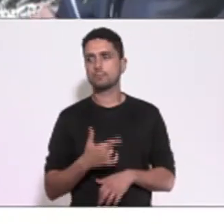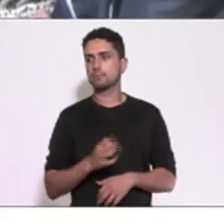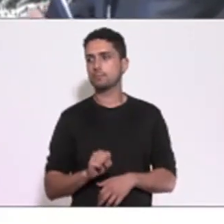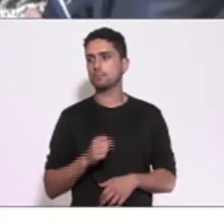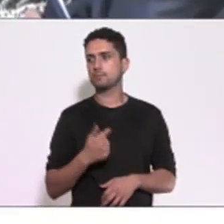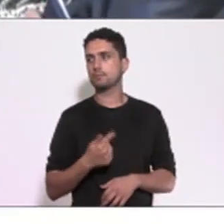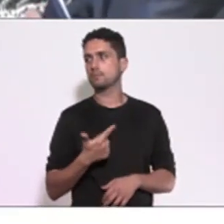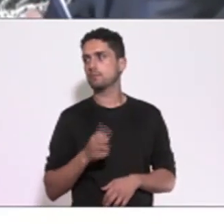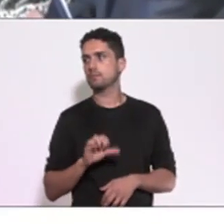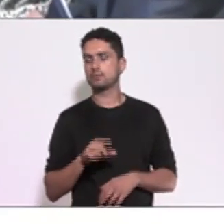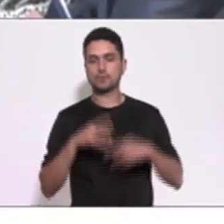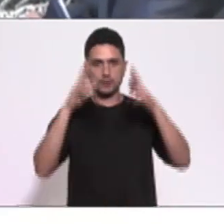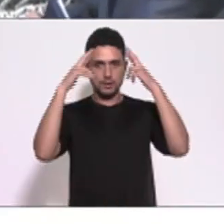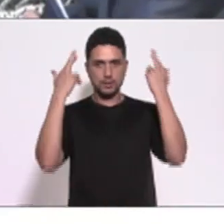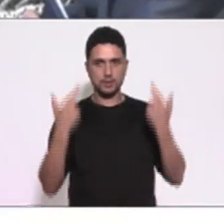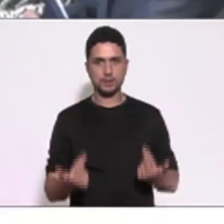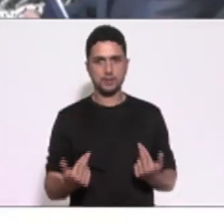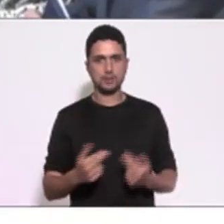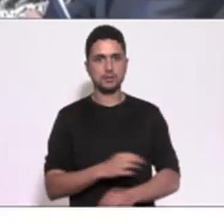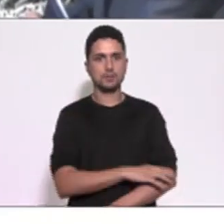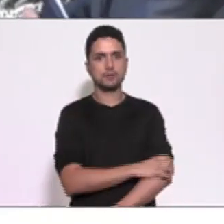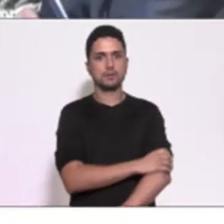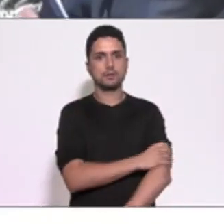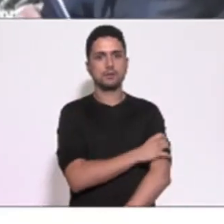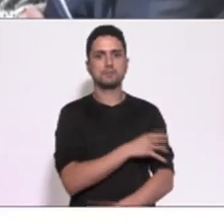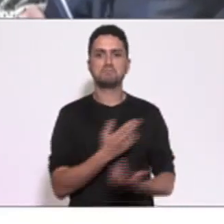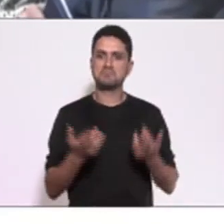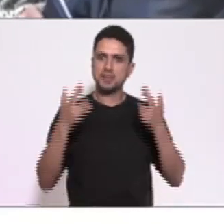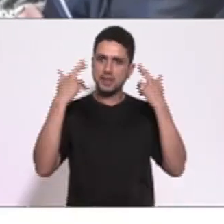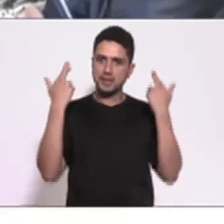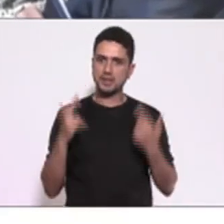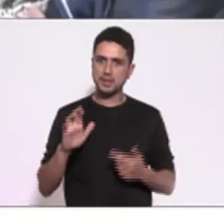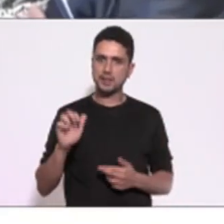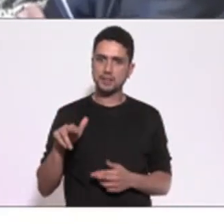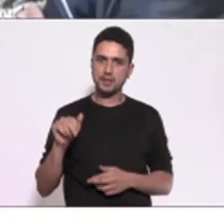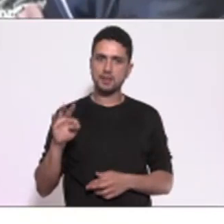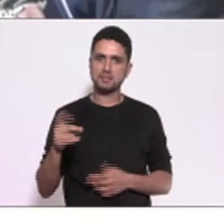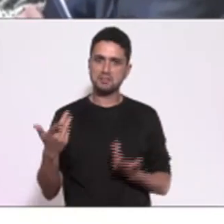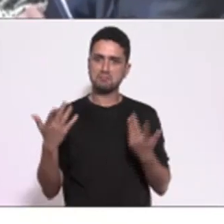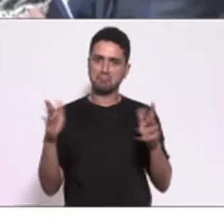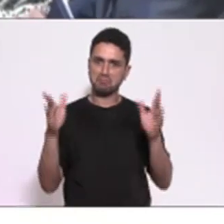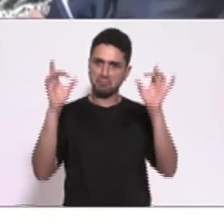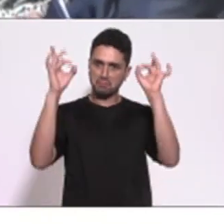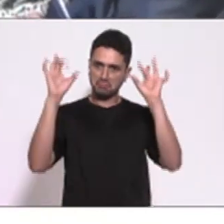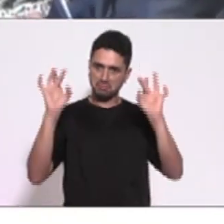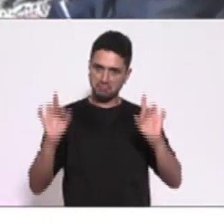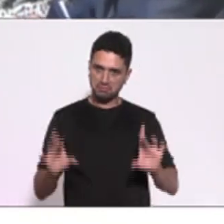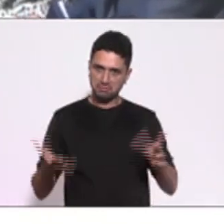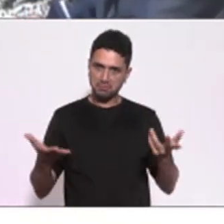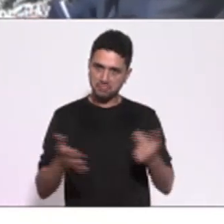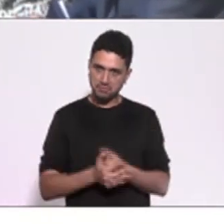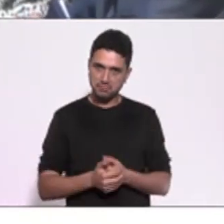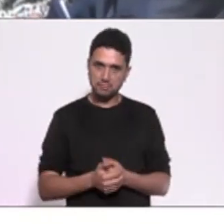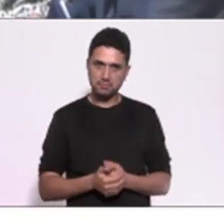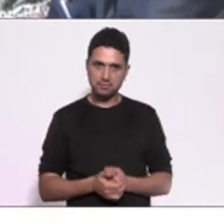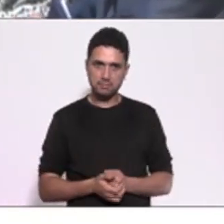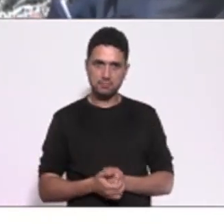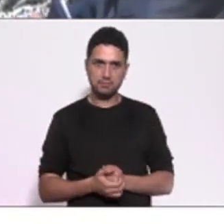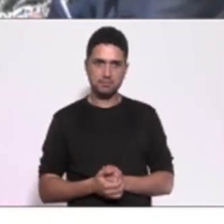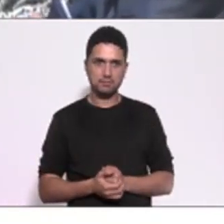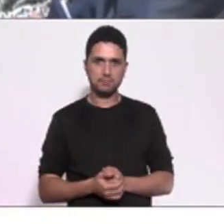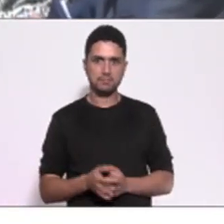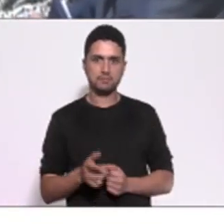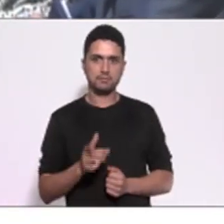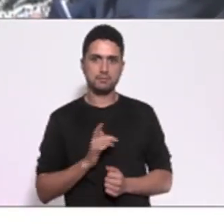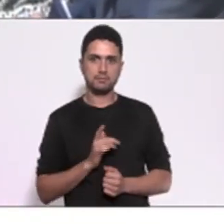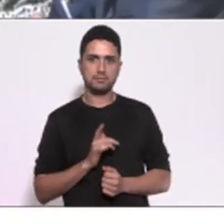deputada Renata Souza. Está com prestígio, hein, deputada Renata? Está com prestígio. Que concede o